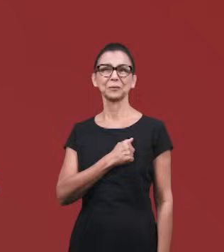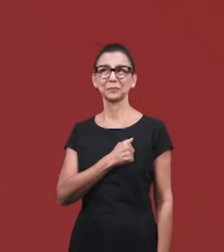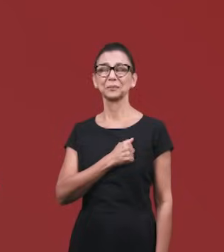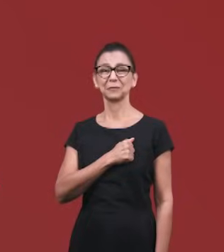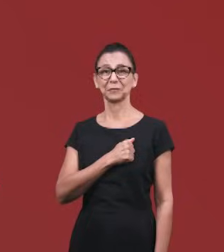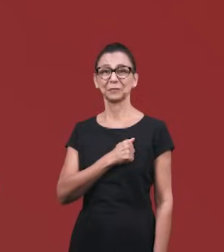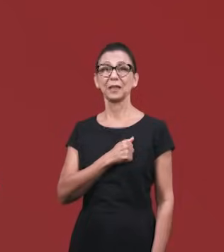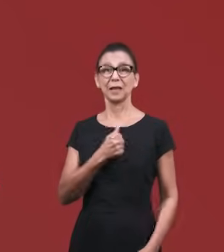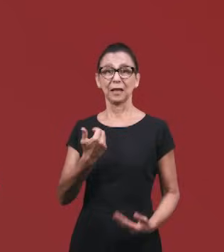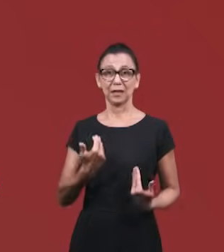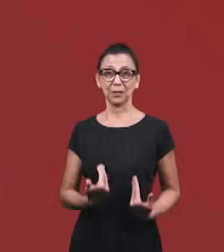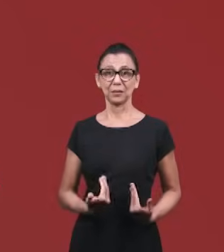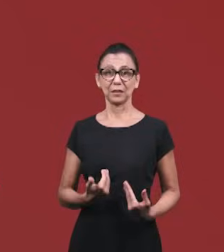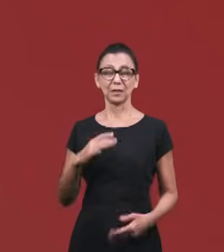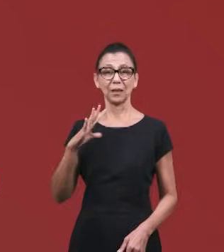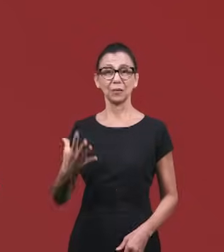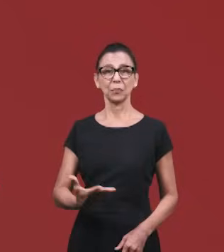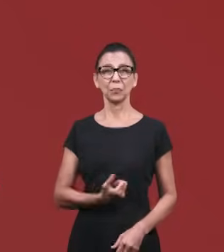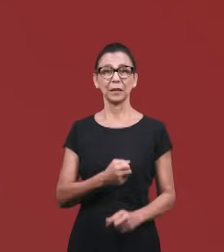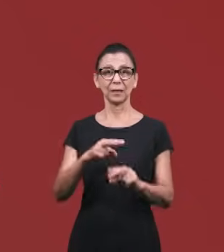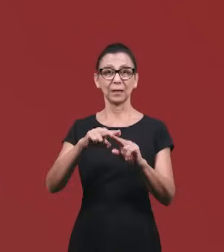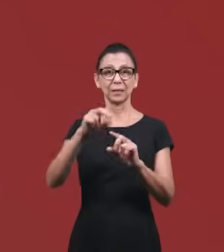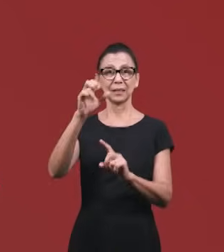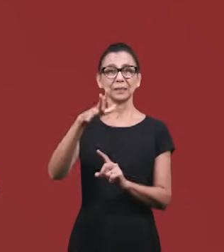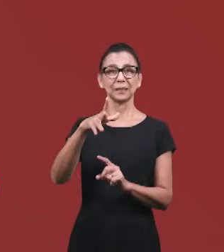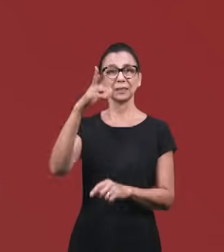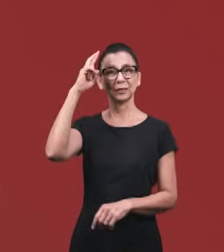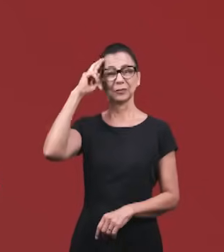pela graça que em mim depos